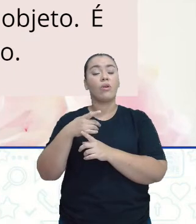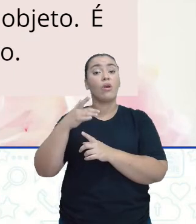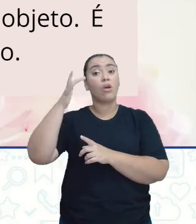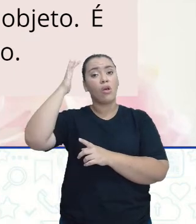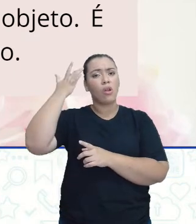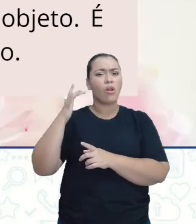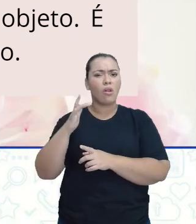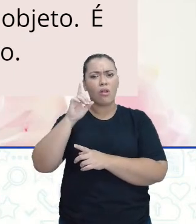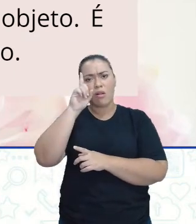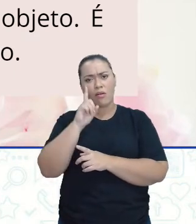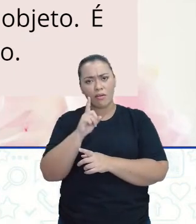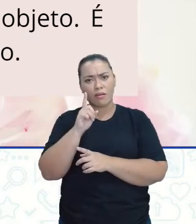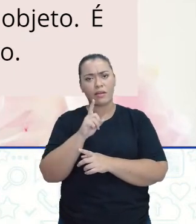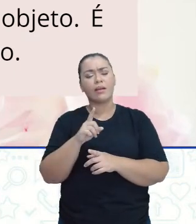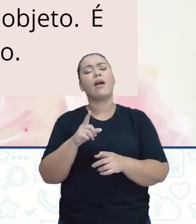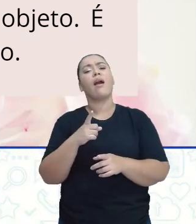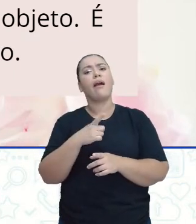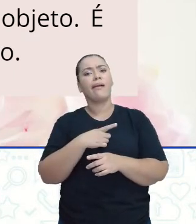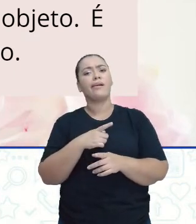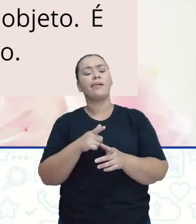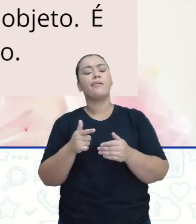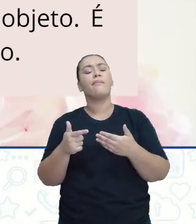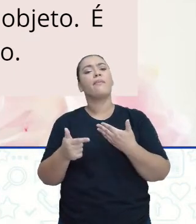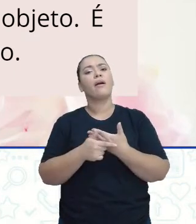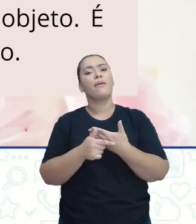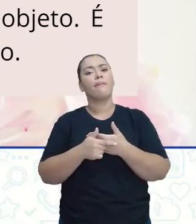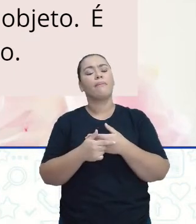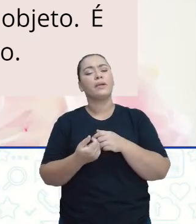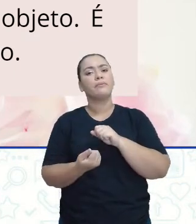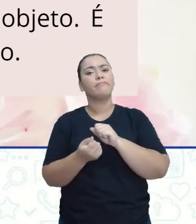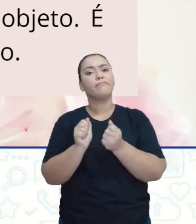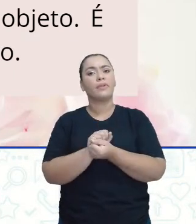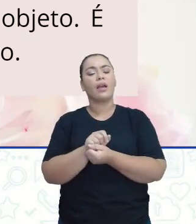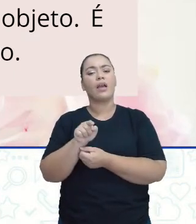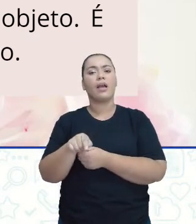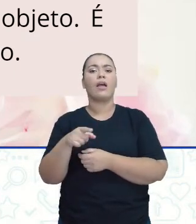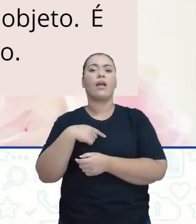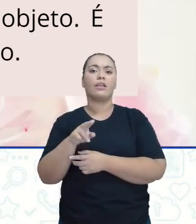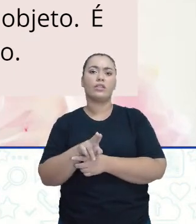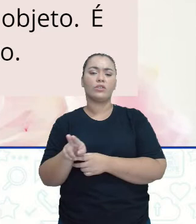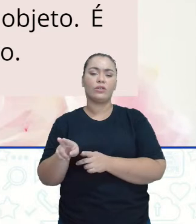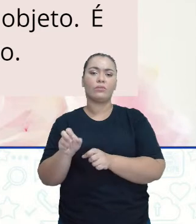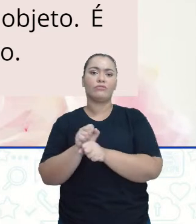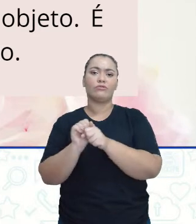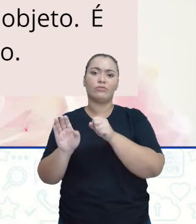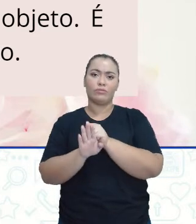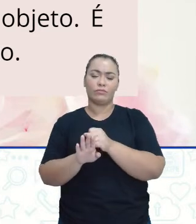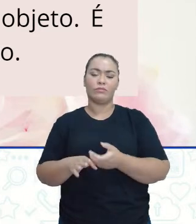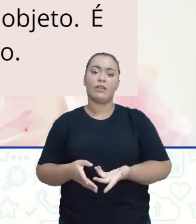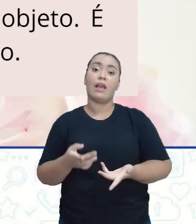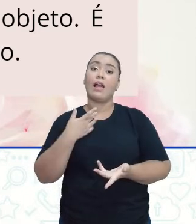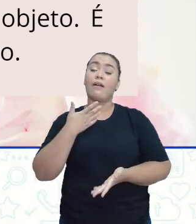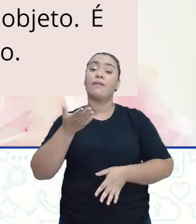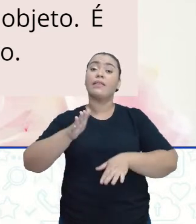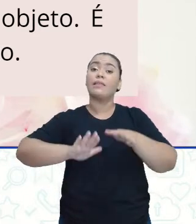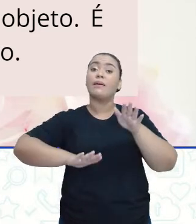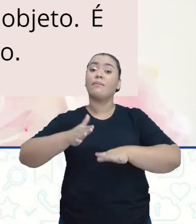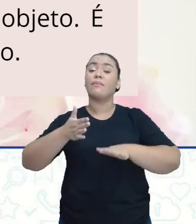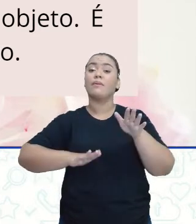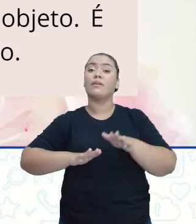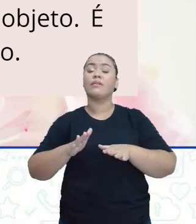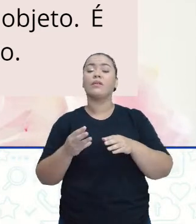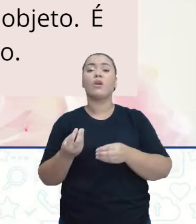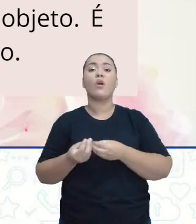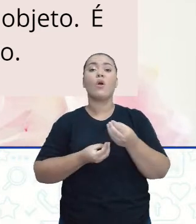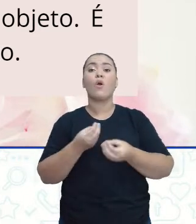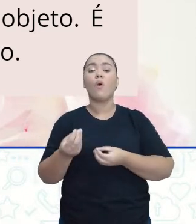papel de nomeação, né? E aí, dependendo da forma como uma palavra é usada na oração, ela pode